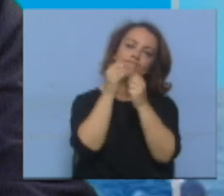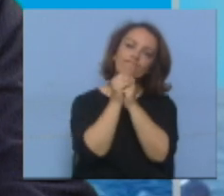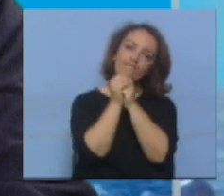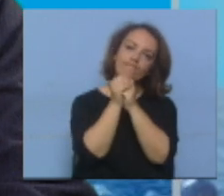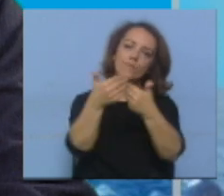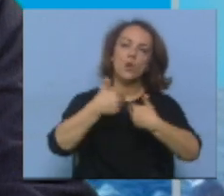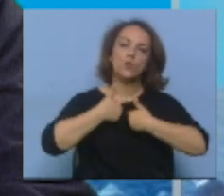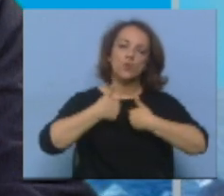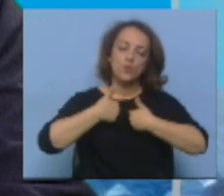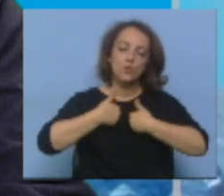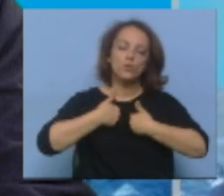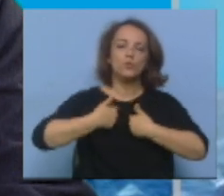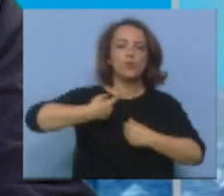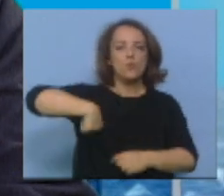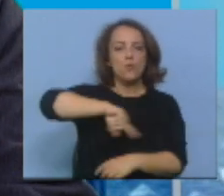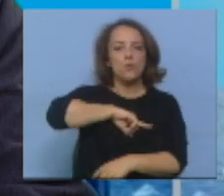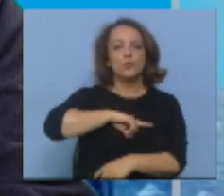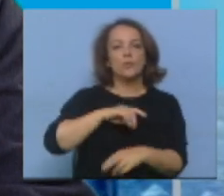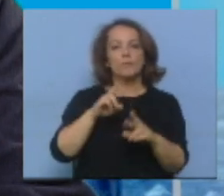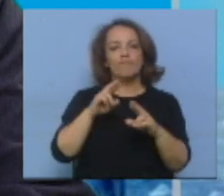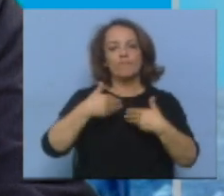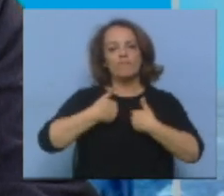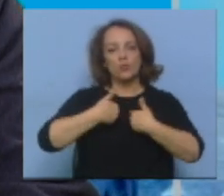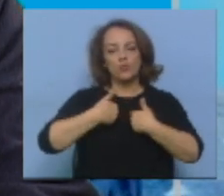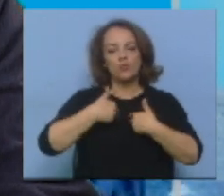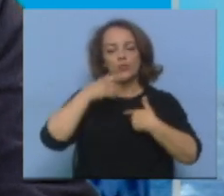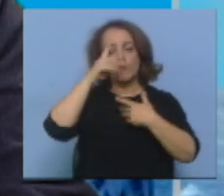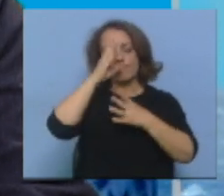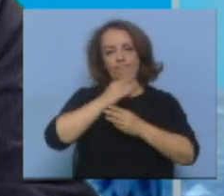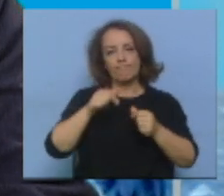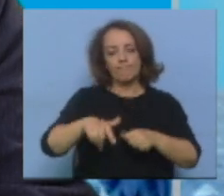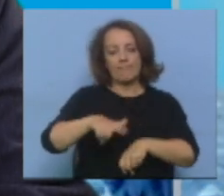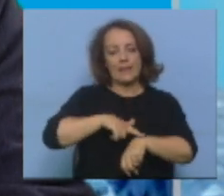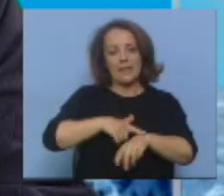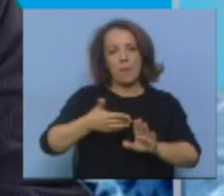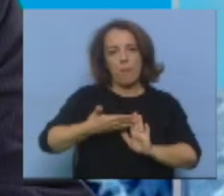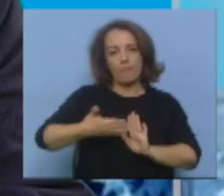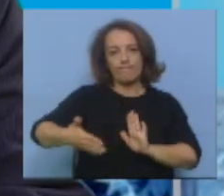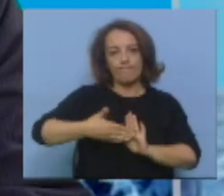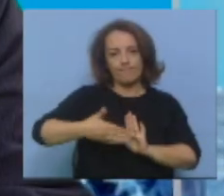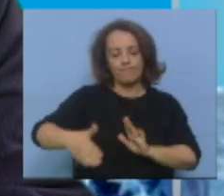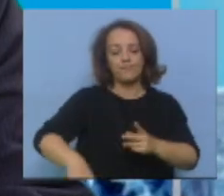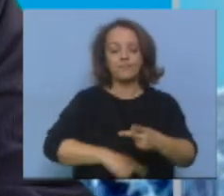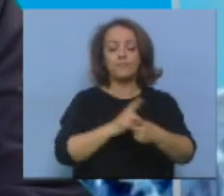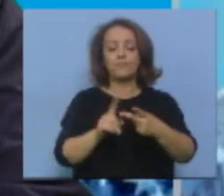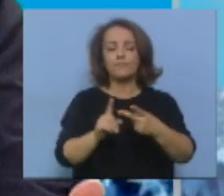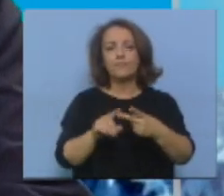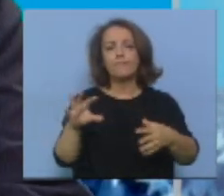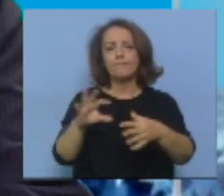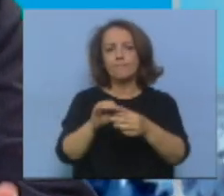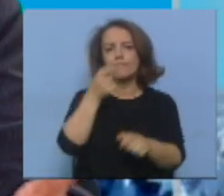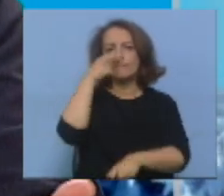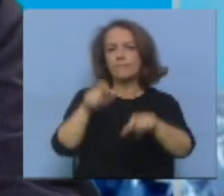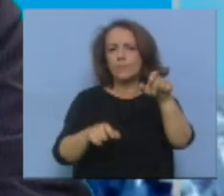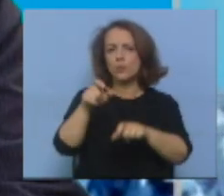também a superar este período de confinamento. A segunda dimensão teve a ver com o pessoal que trabalha, uma paróquia